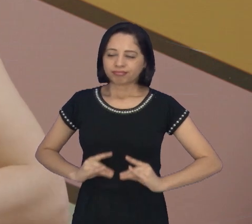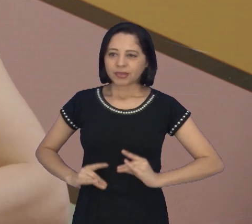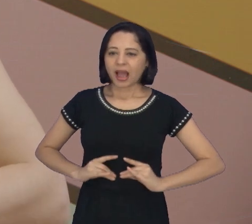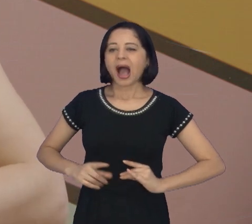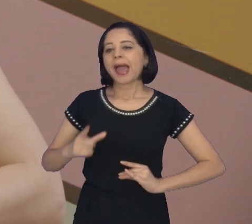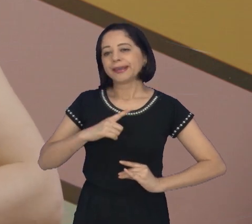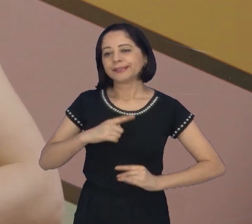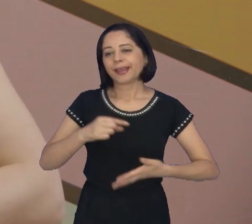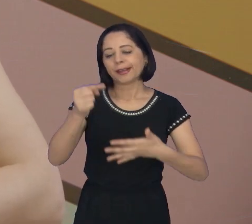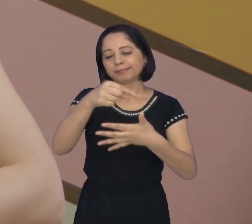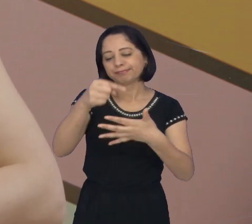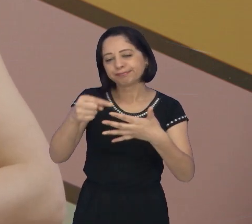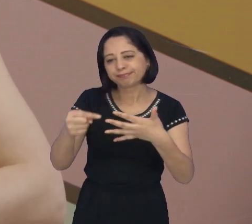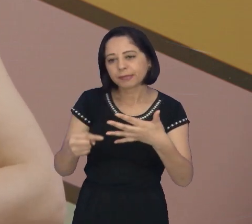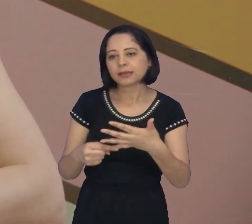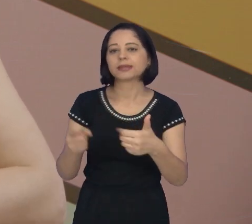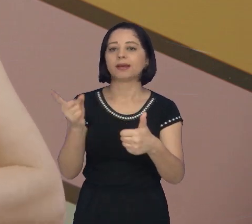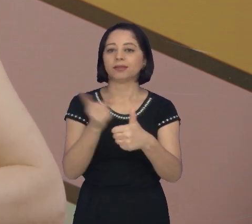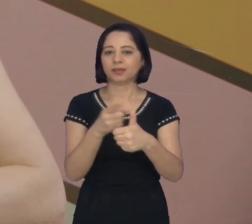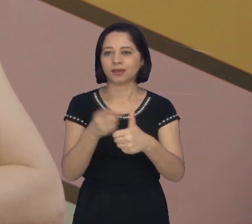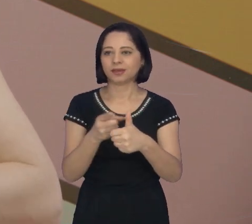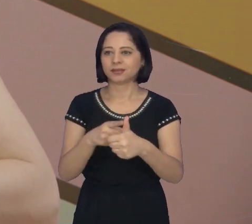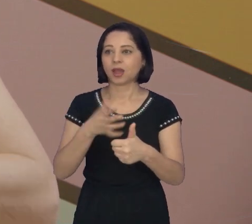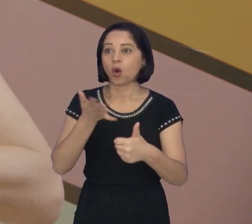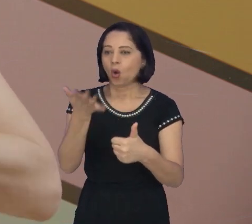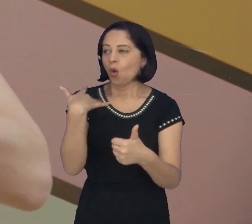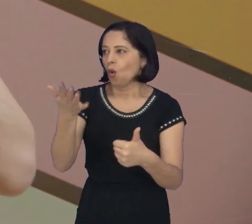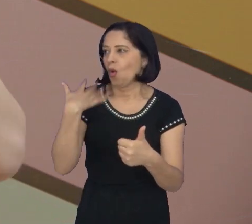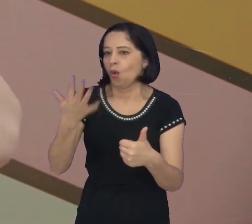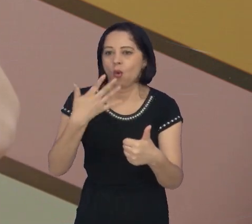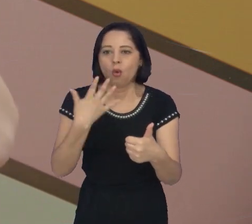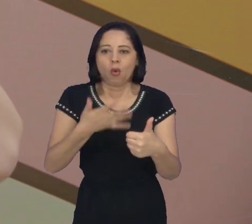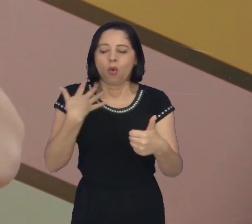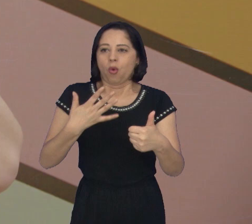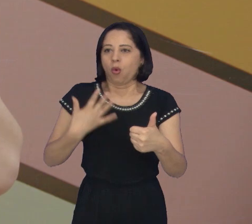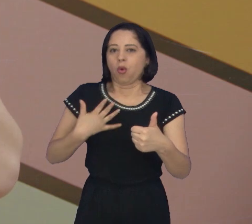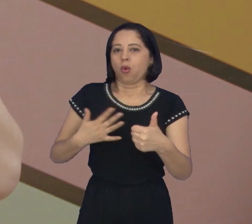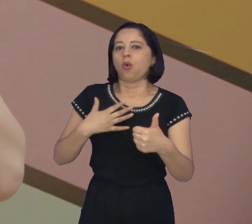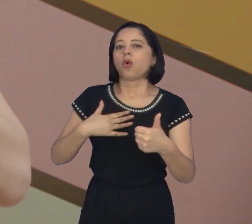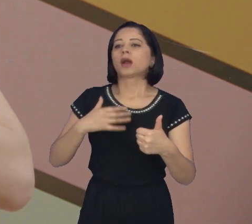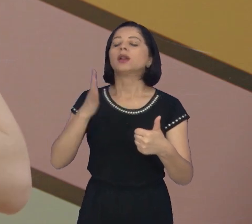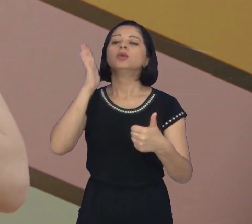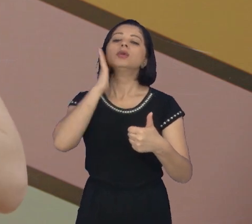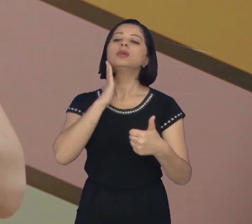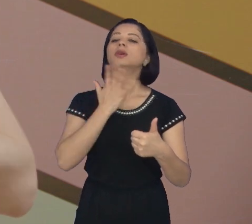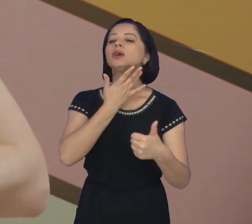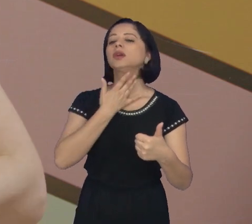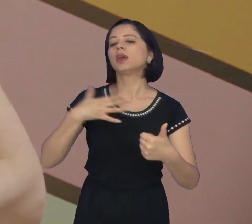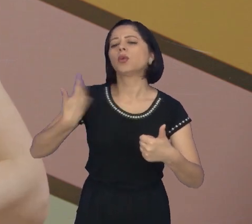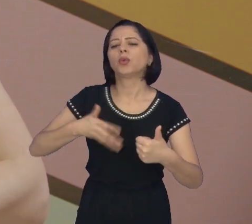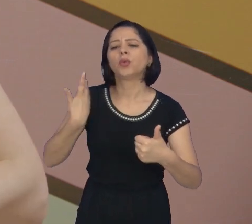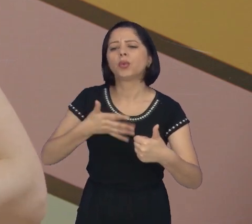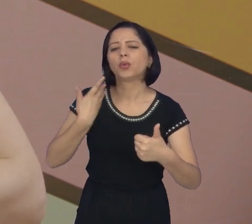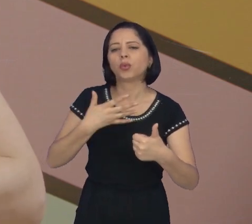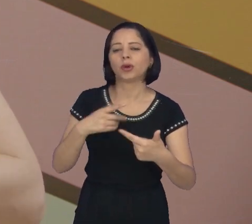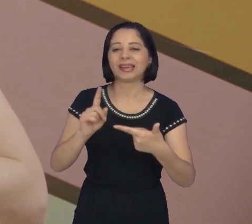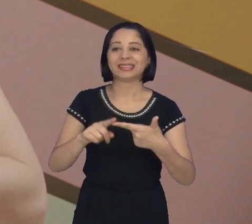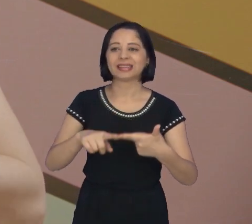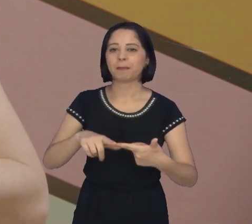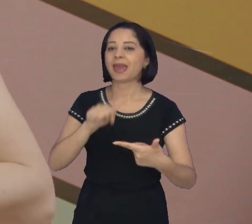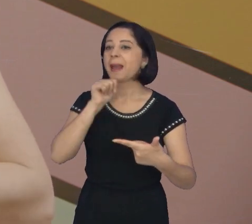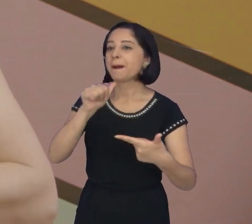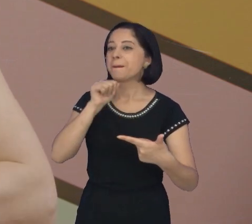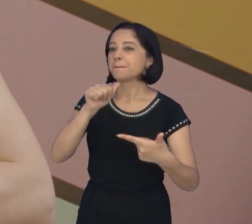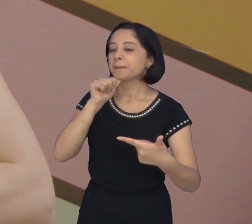de sintomas. O principal deles é o fogacho, aquela onda de calor que vem aqui em cima no tronco. Irregularidade da menstruação também pode